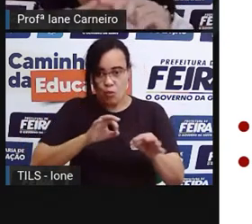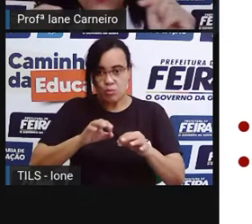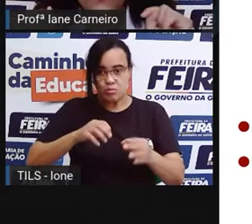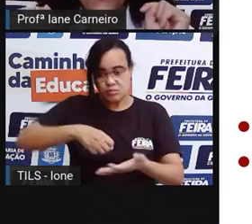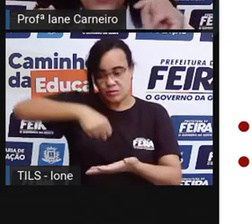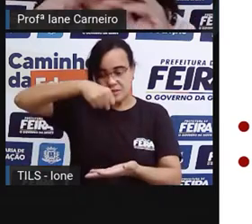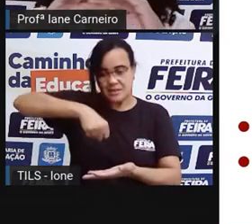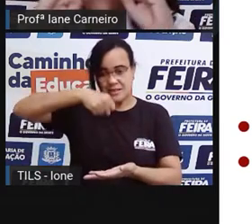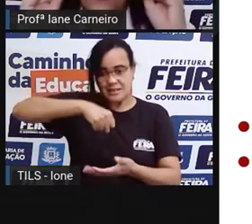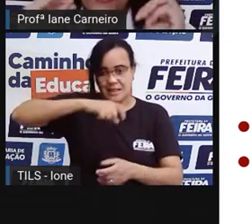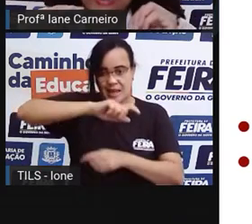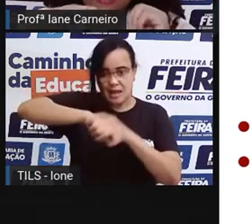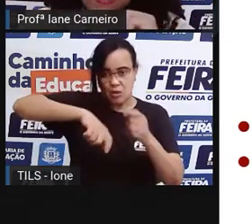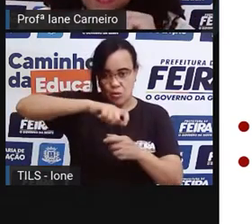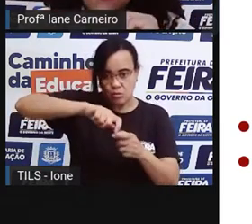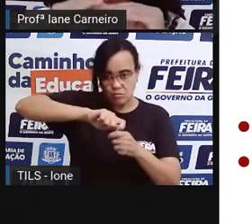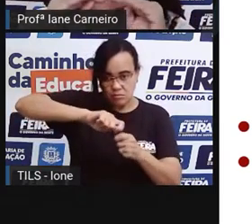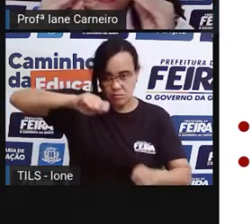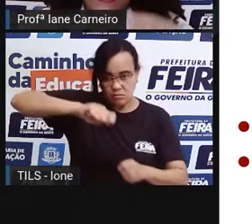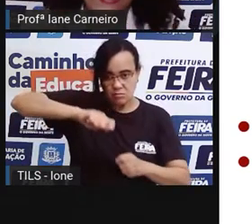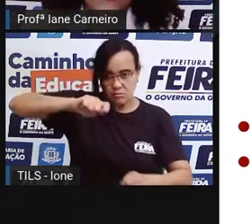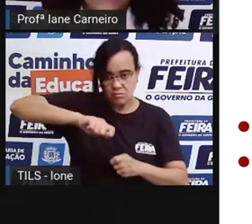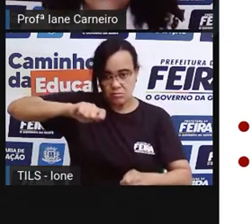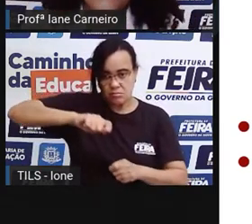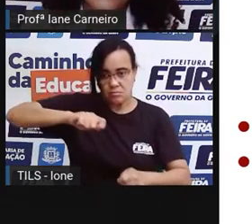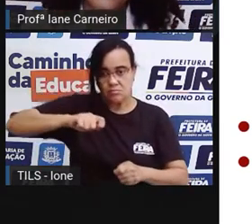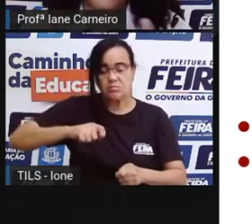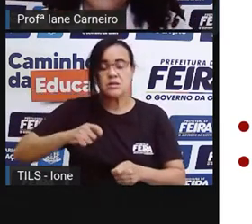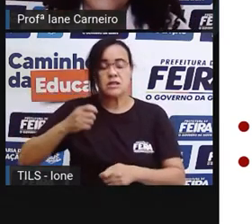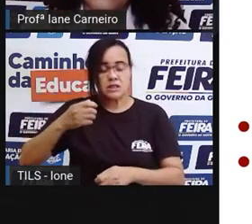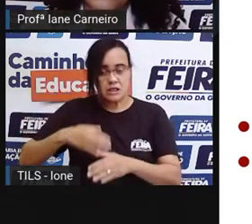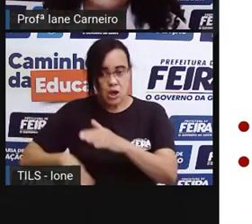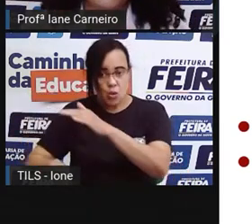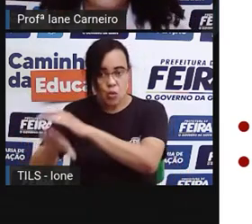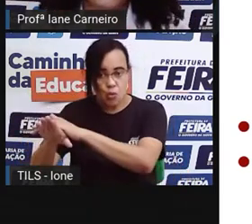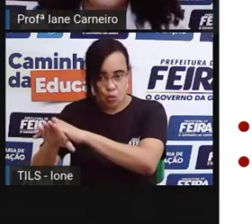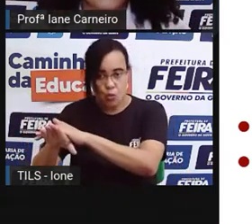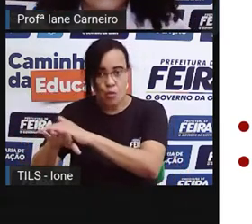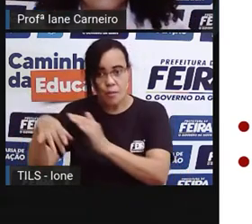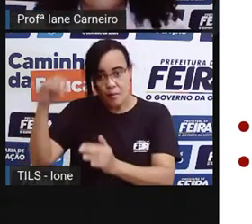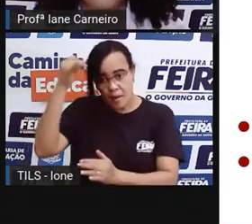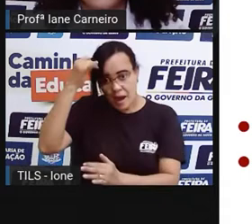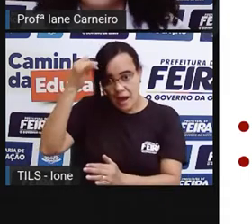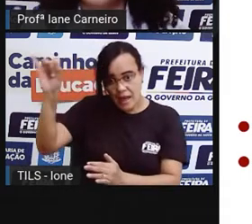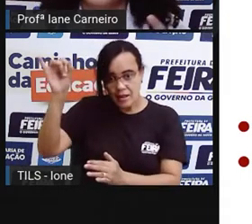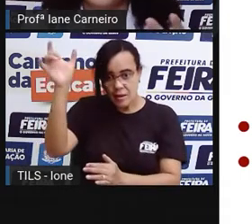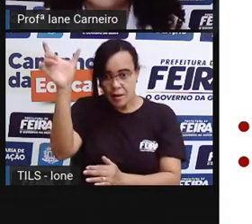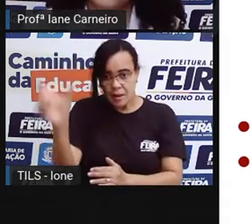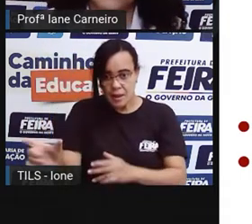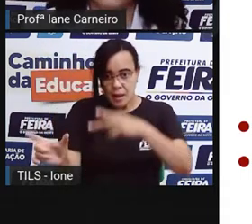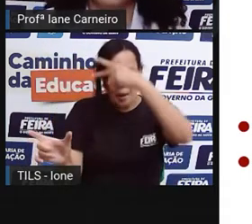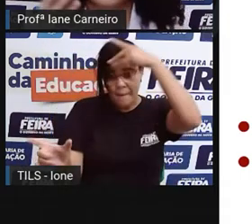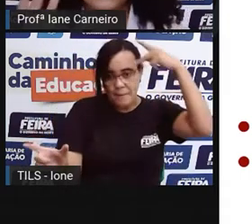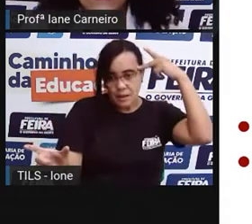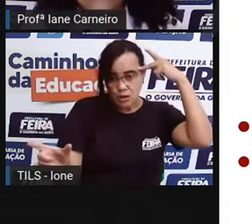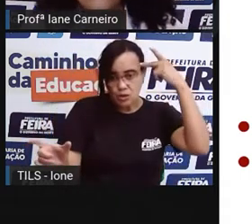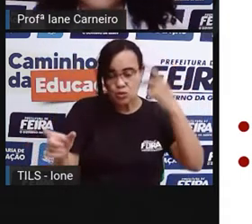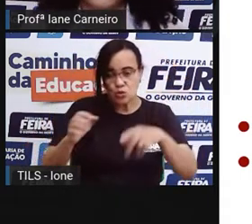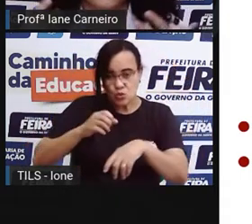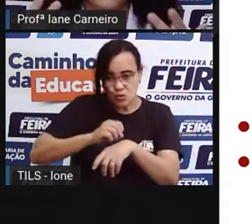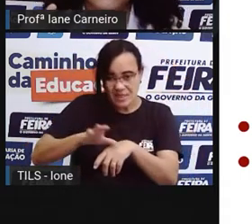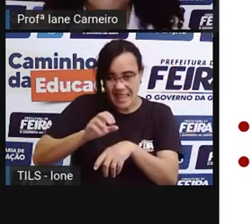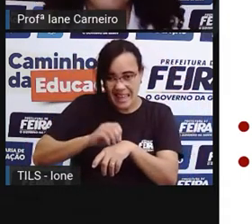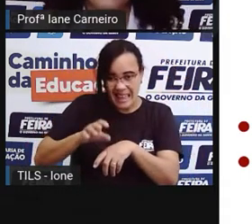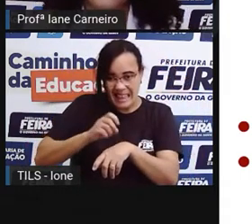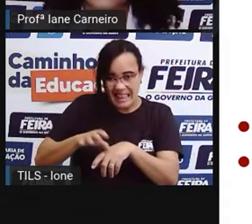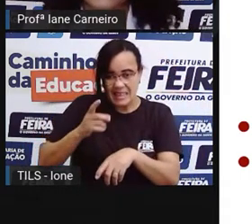plástico, uma fita adesiva, né, para lacrar a tampa. Para descartar, porque senão o vidro poderia cortar, o saco